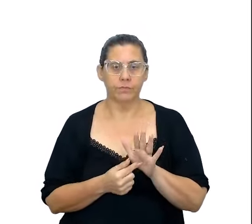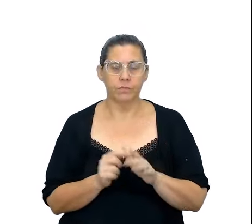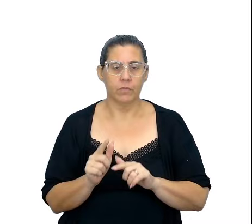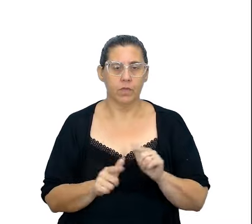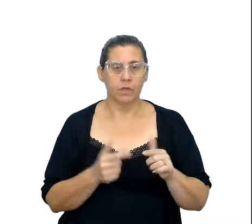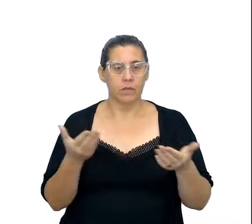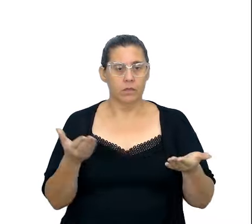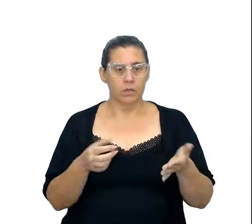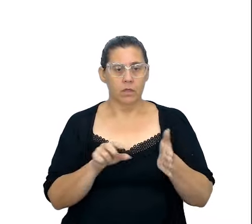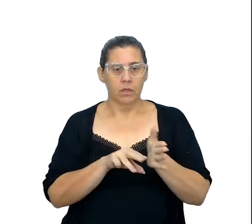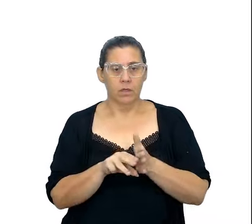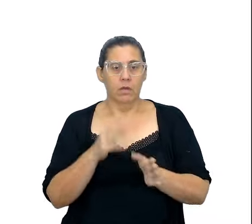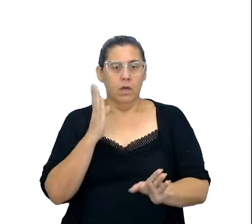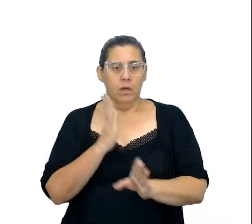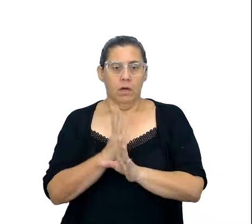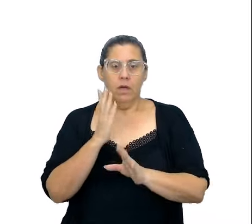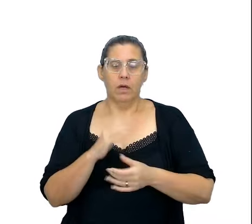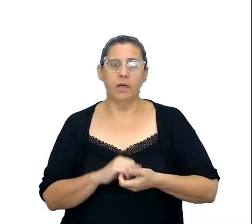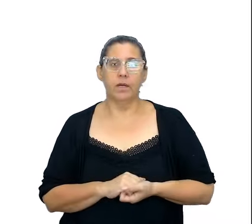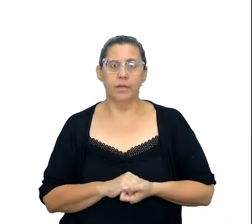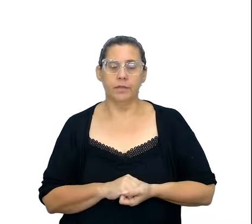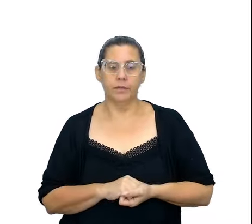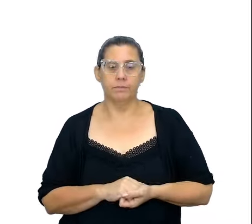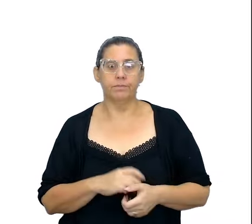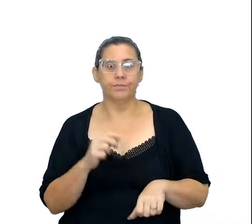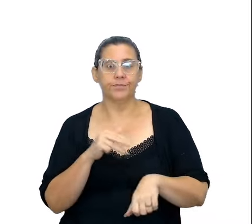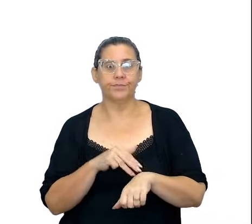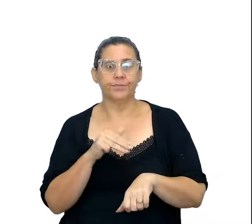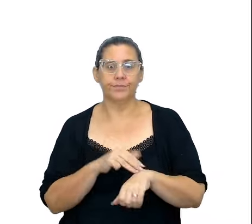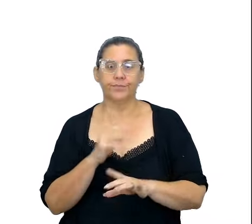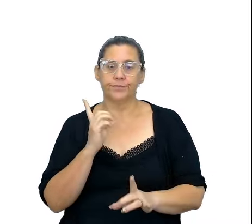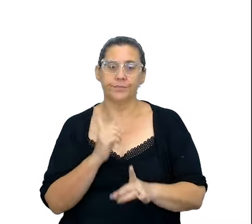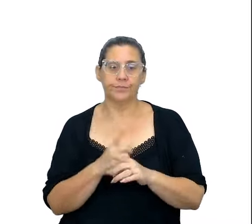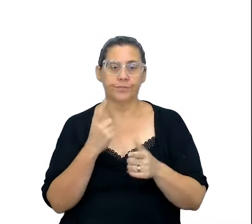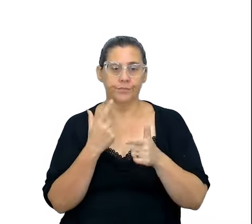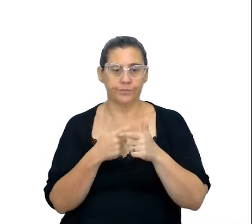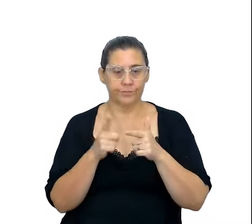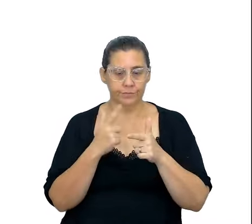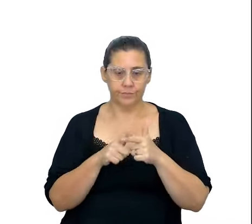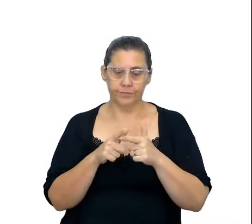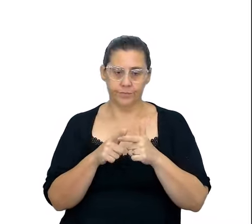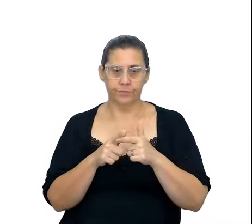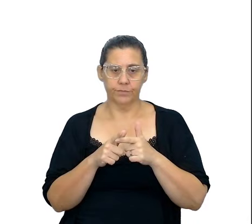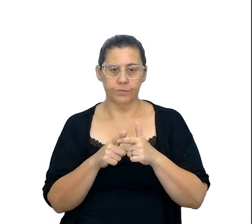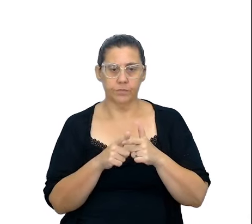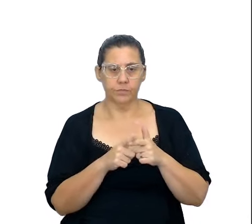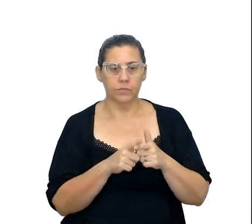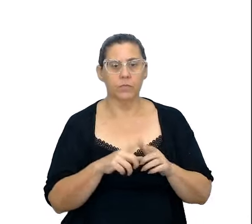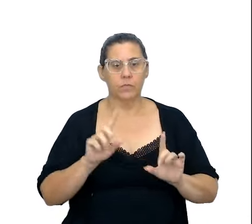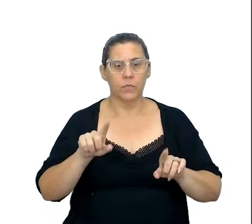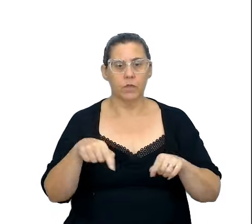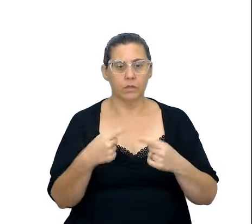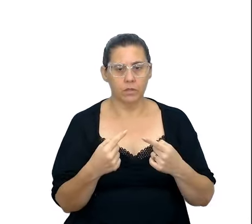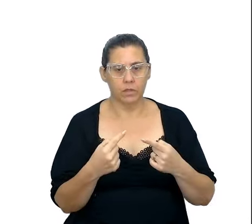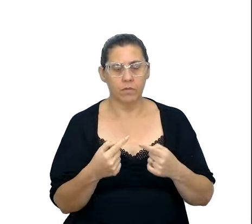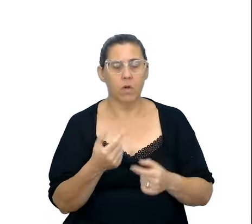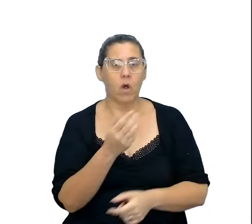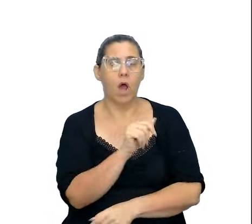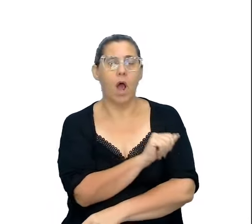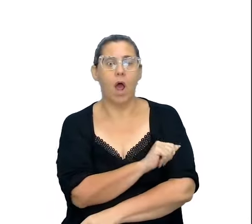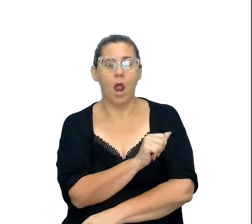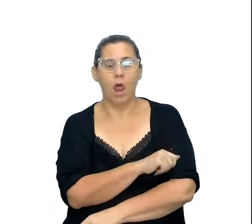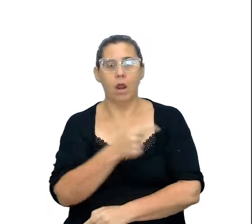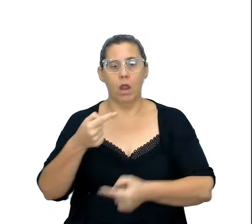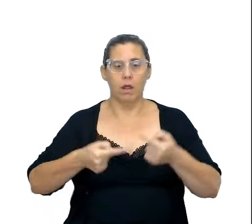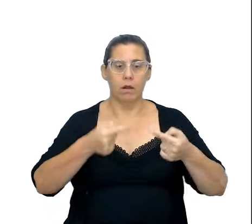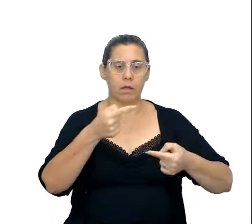essa metodologia. A descoberta é o momento da identificação de um problema, o desafio proposto, os estudantes debatem acerca